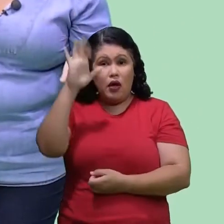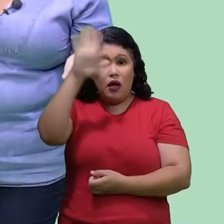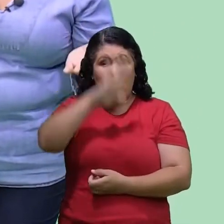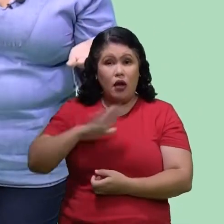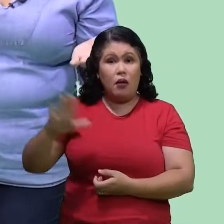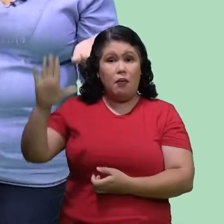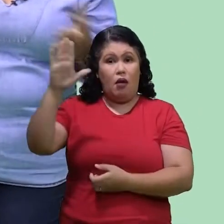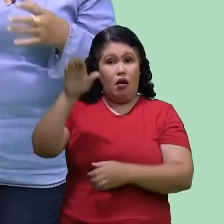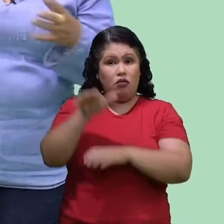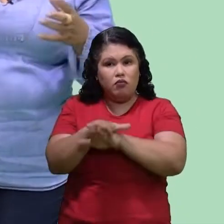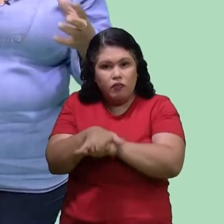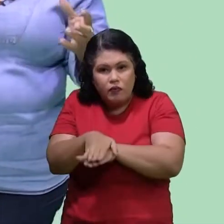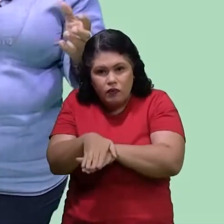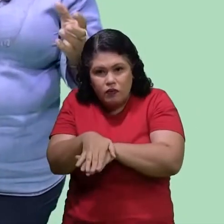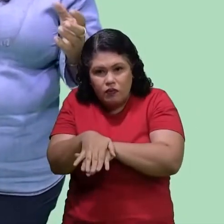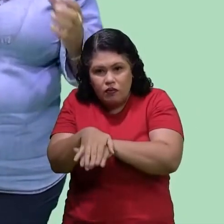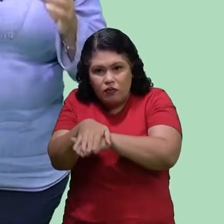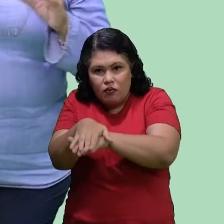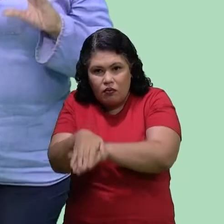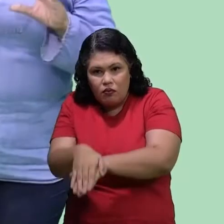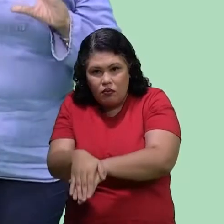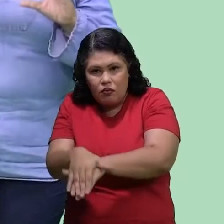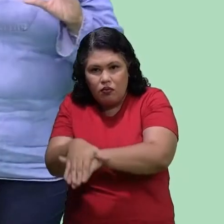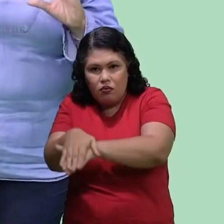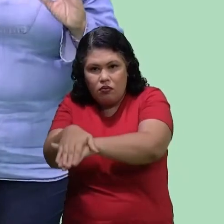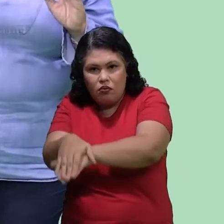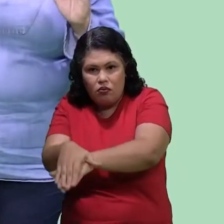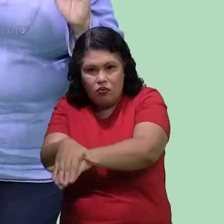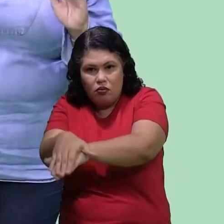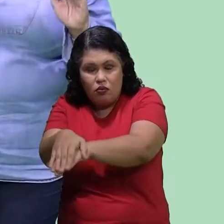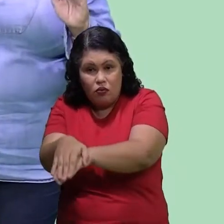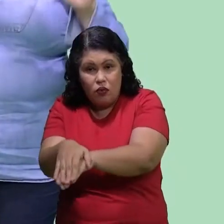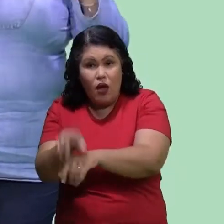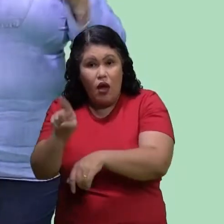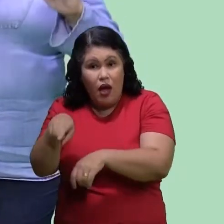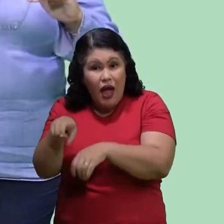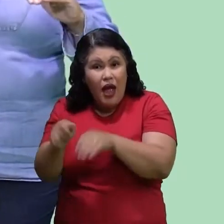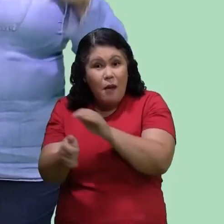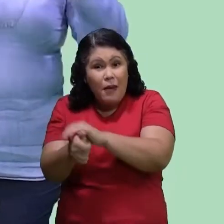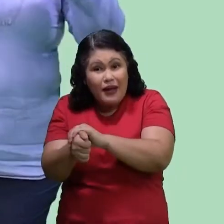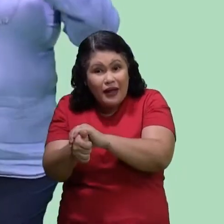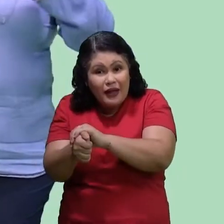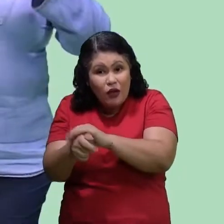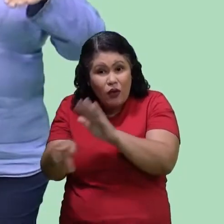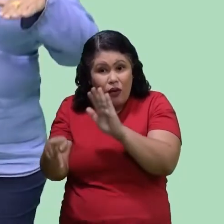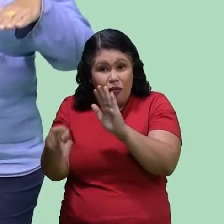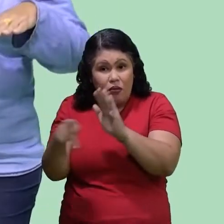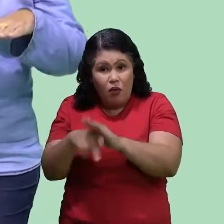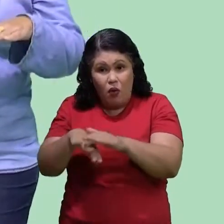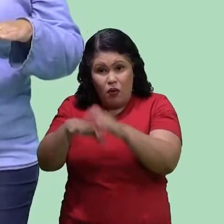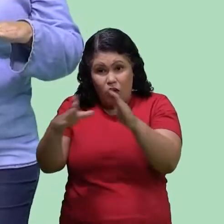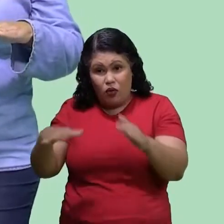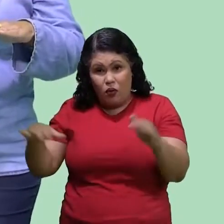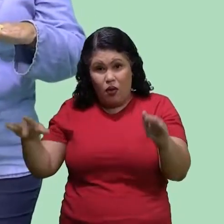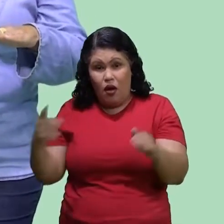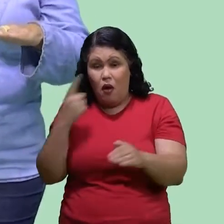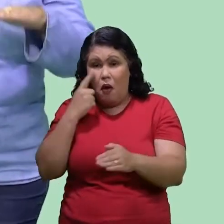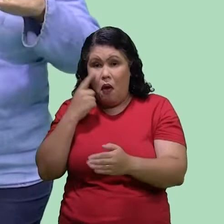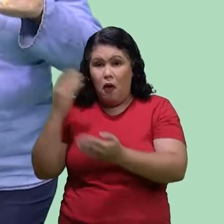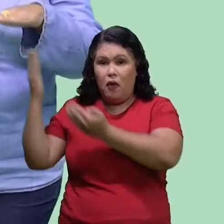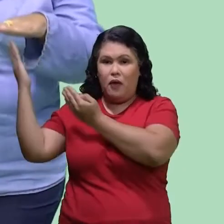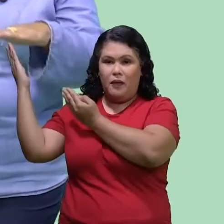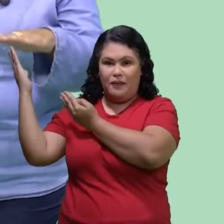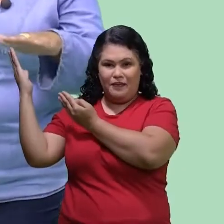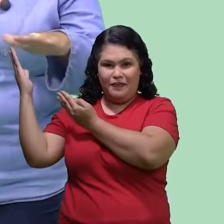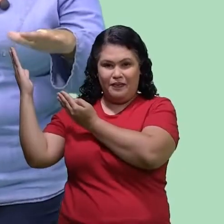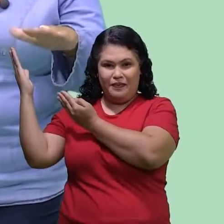tartaruga marinha, né? Essa tartaruga marinha é uma imagem de uma tartaruga que vive no mar. Ela está numa profundeza do